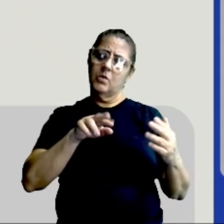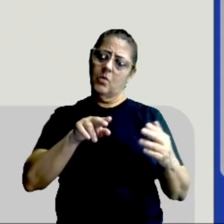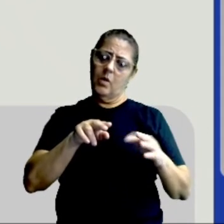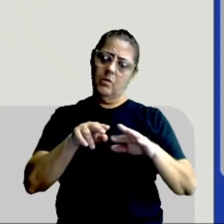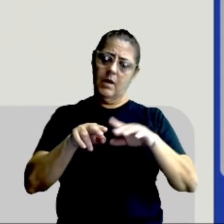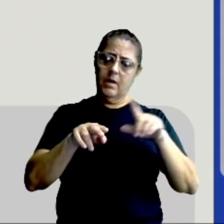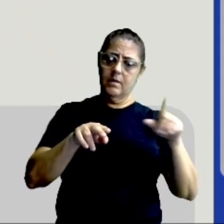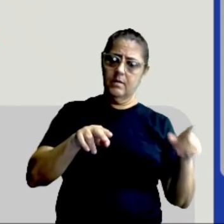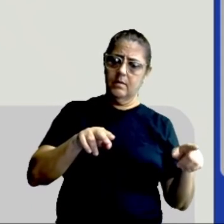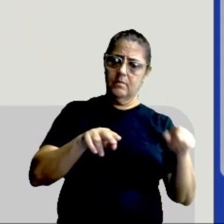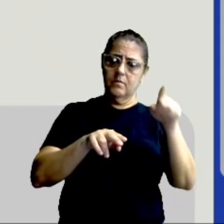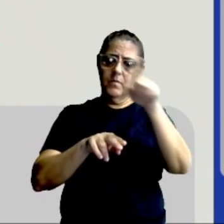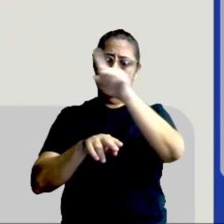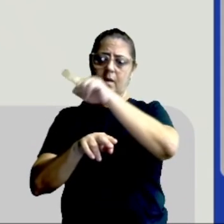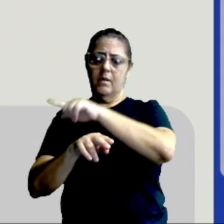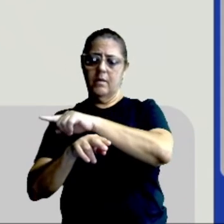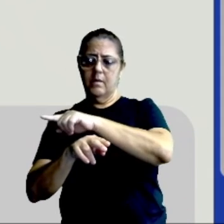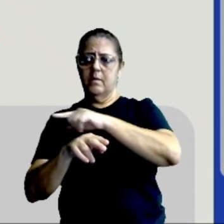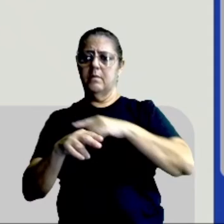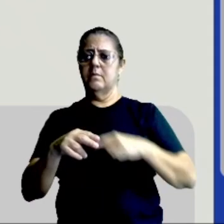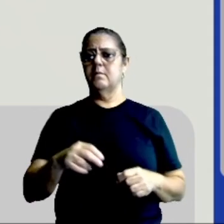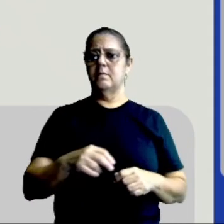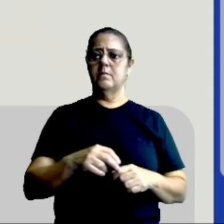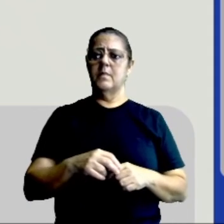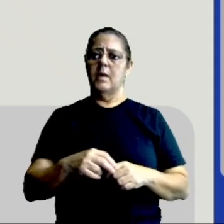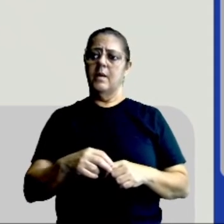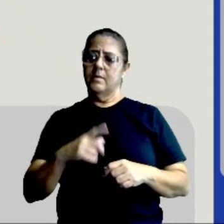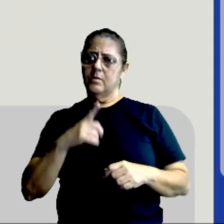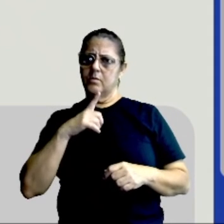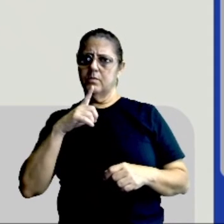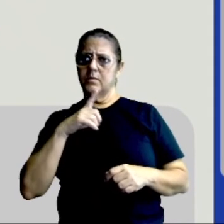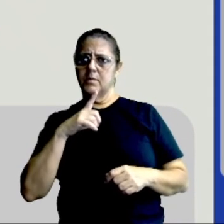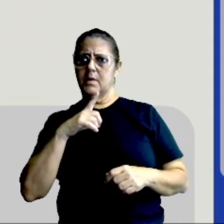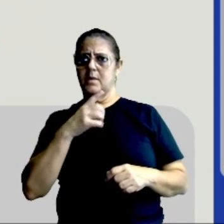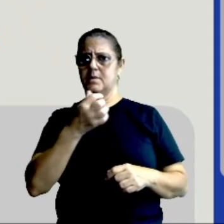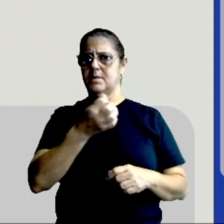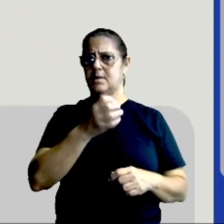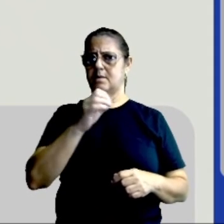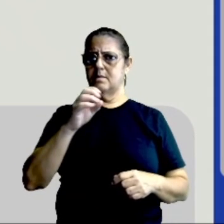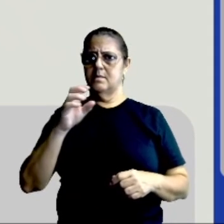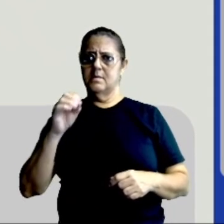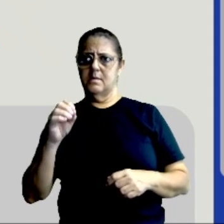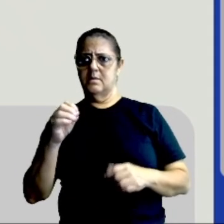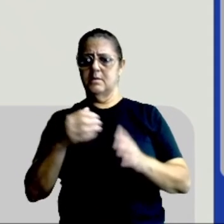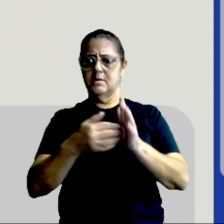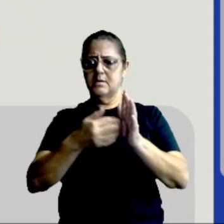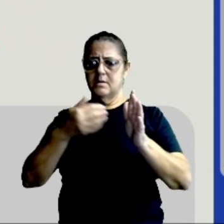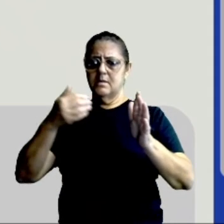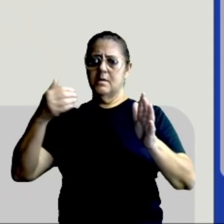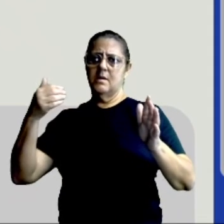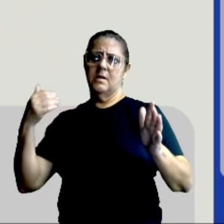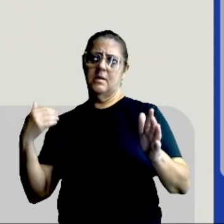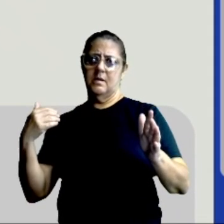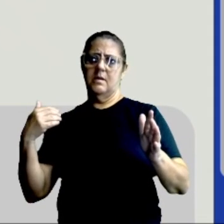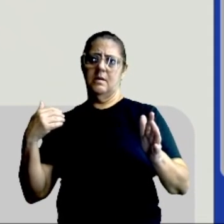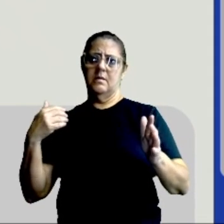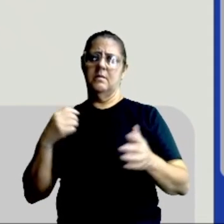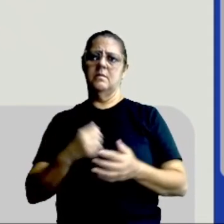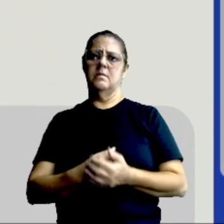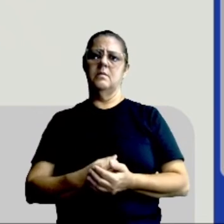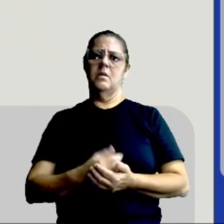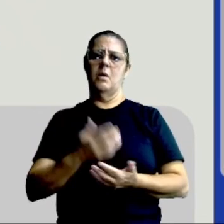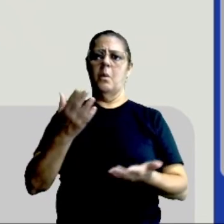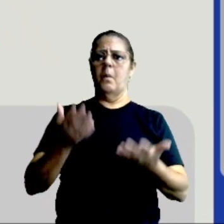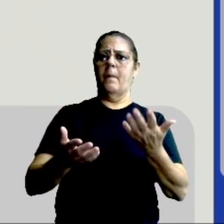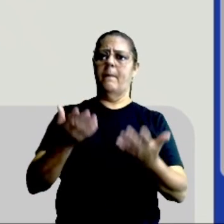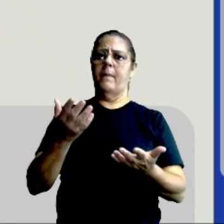Então, a gente não tem 600 quilos conhecidos aqui. Se a gente retirar pessoas, se a gente retirar esses